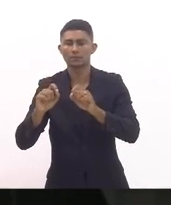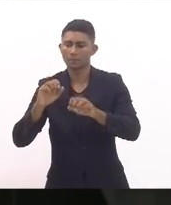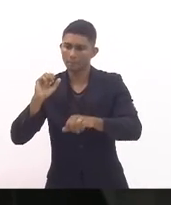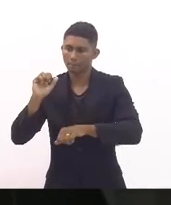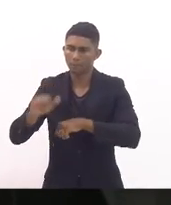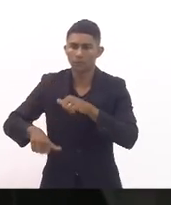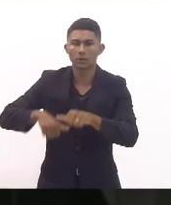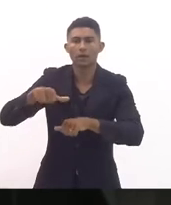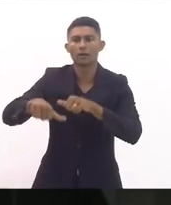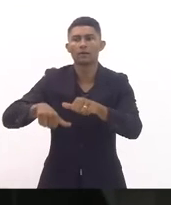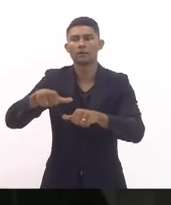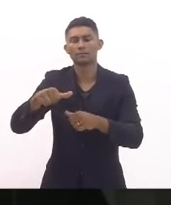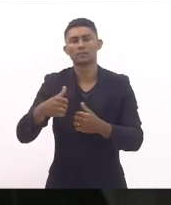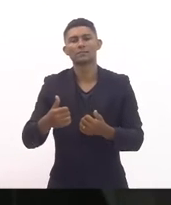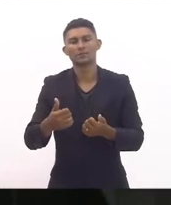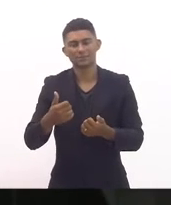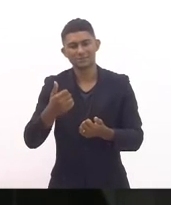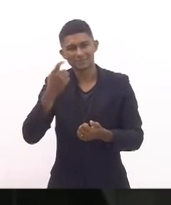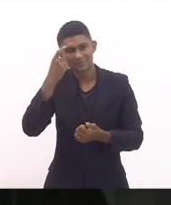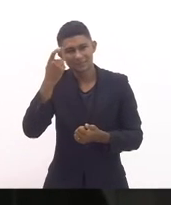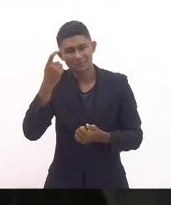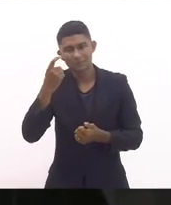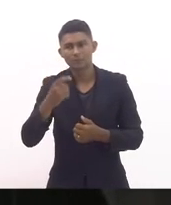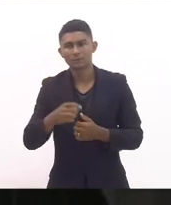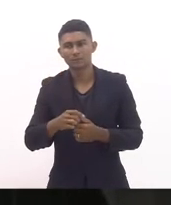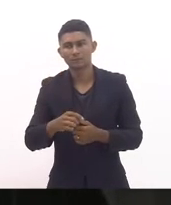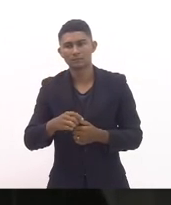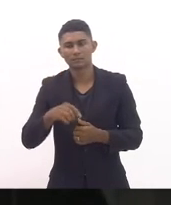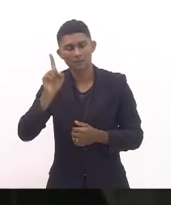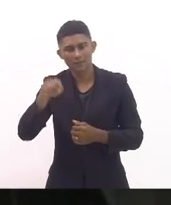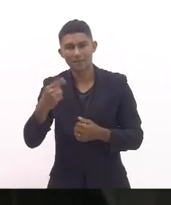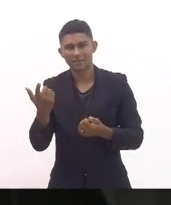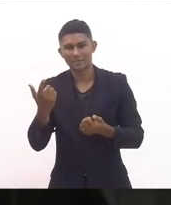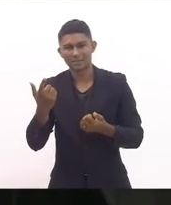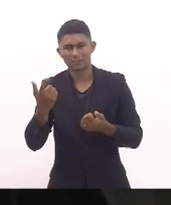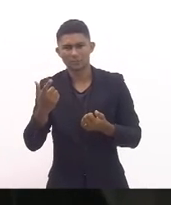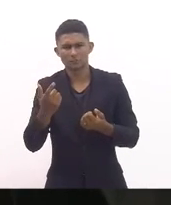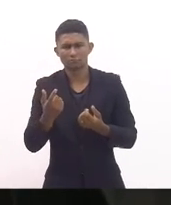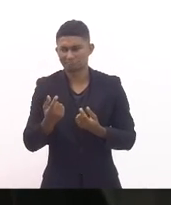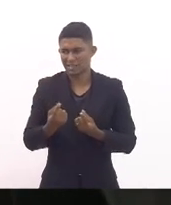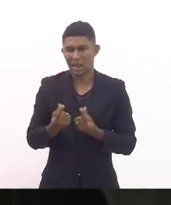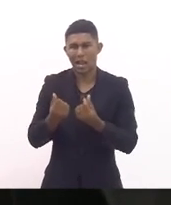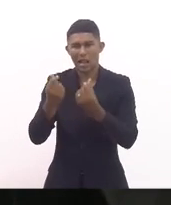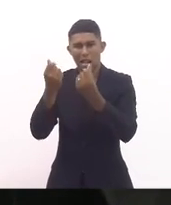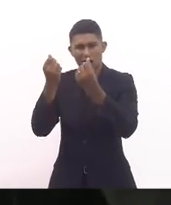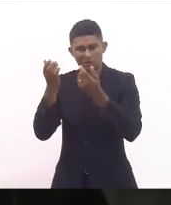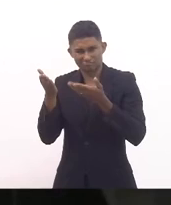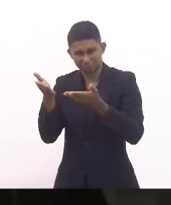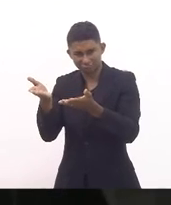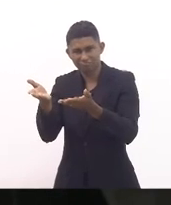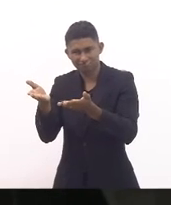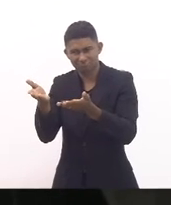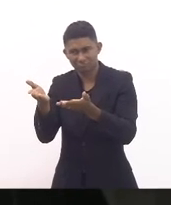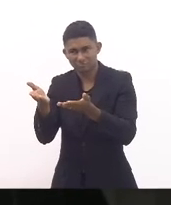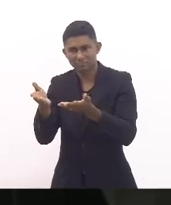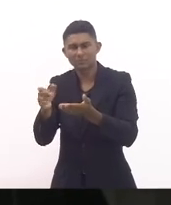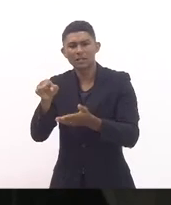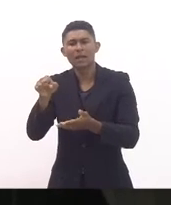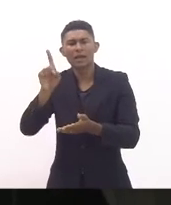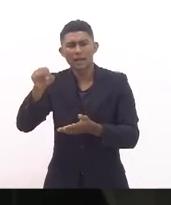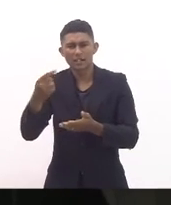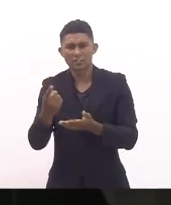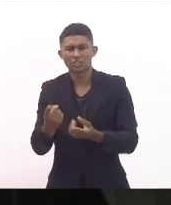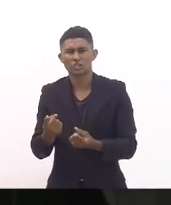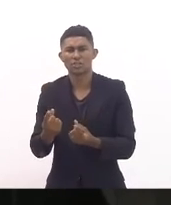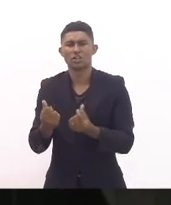alteração não aconteça mais alteração da fração e a capital dos Paulo que foi deixando de ser o capital Industrial